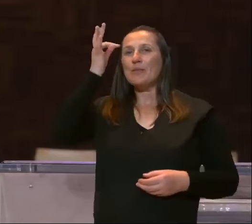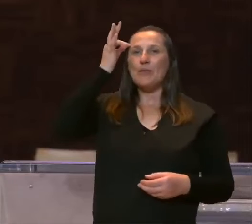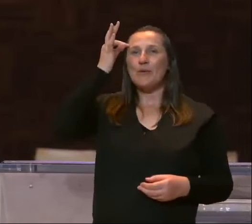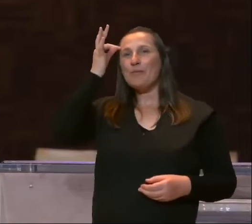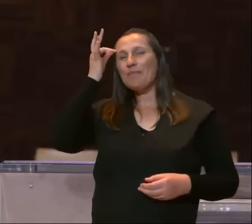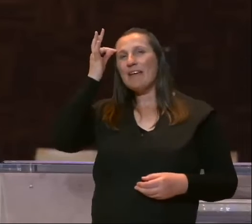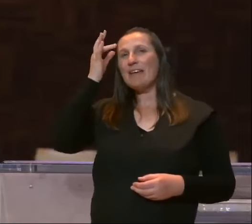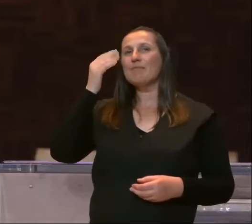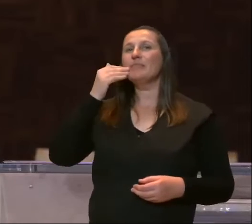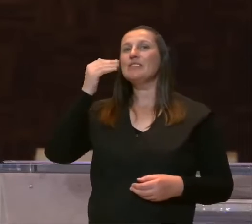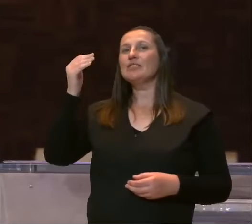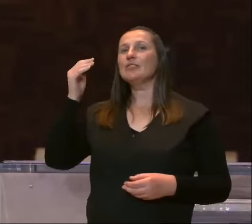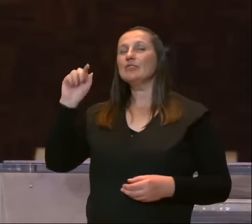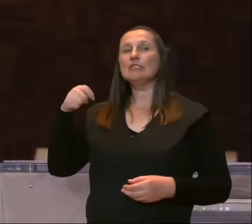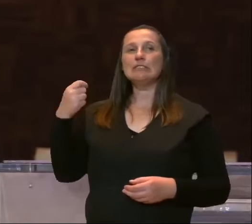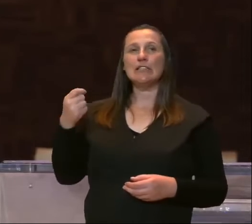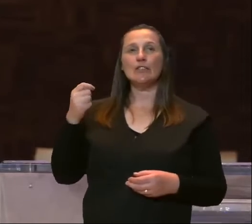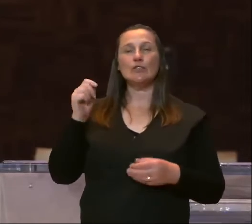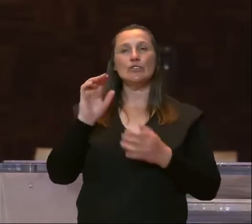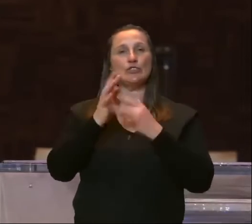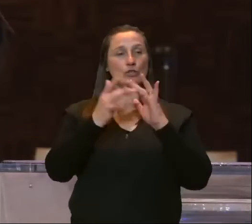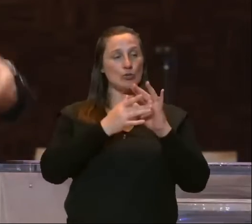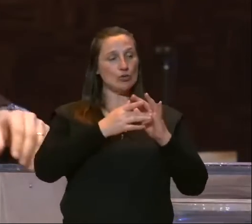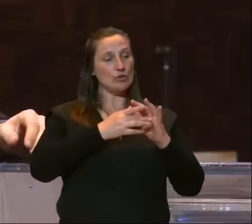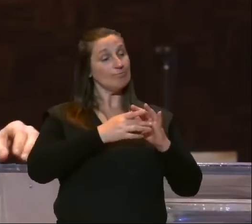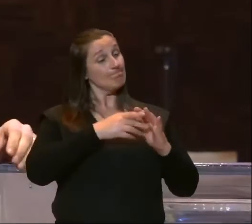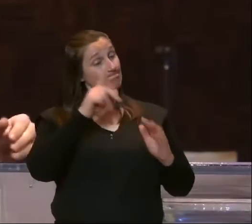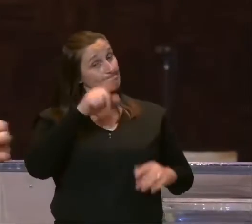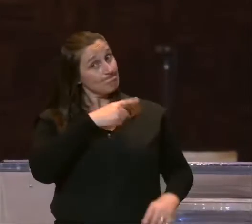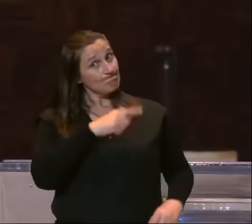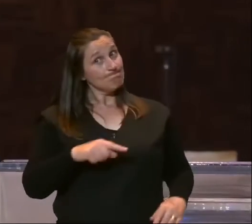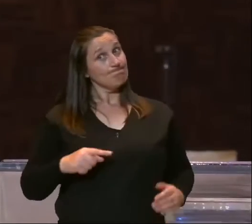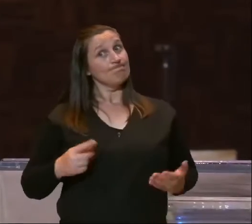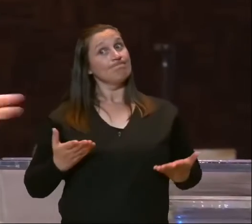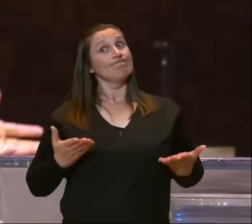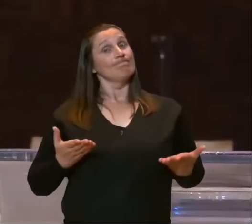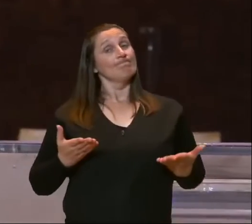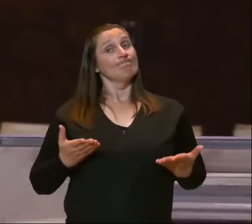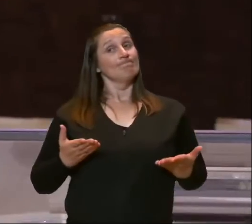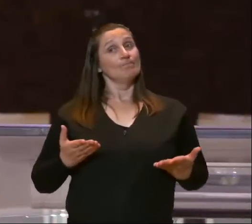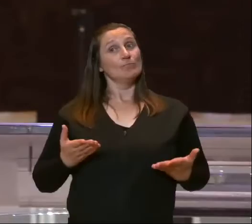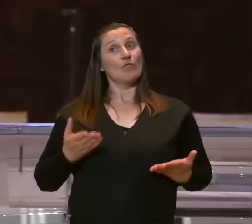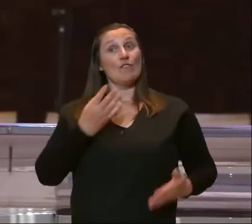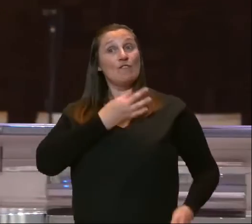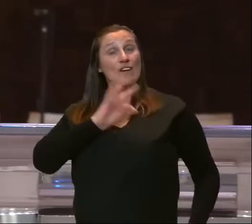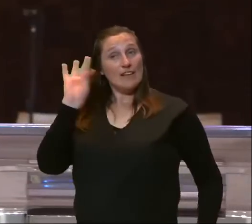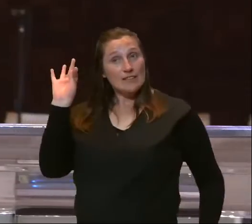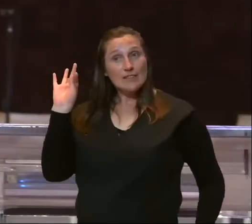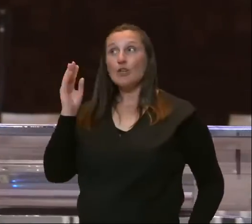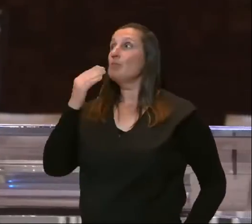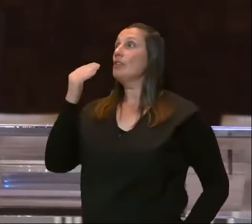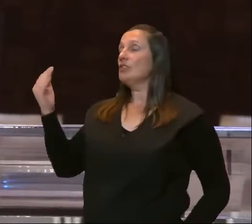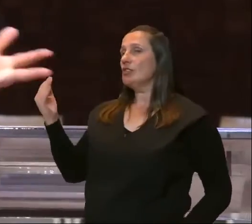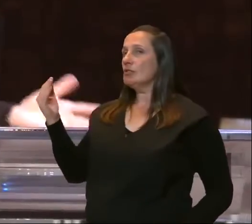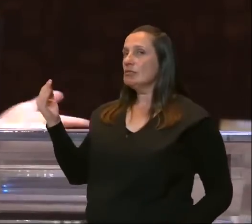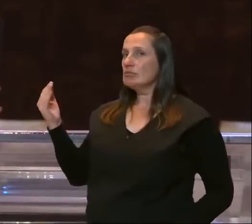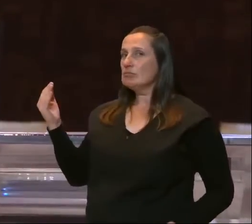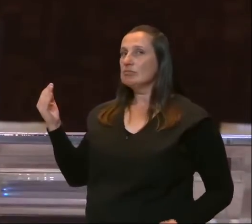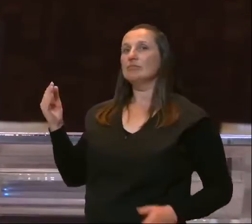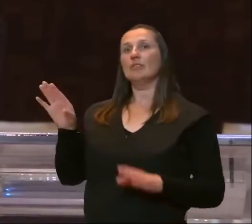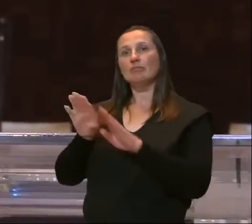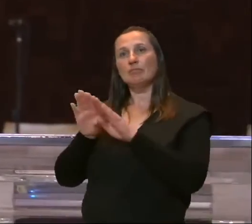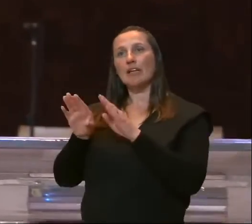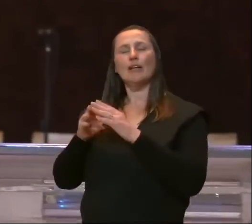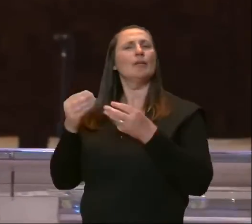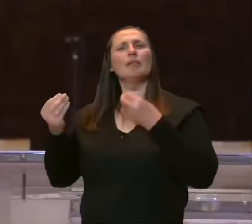Jesus o reprovou. Os fariseus não pediram um sinal e Jesus não disse que ia dar apenas o sinal de Jonas. Como assim?